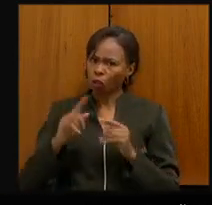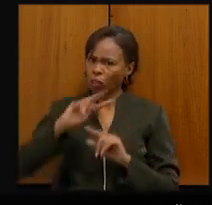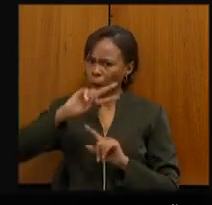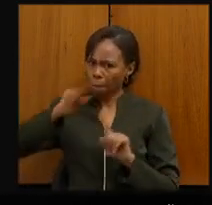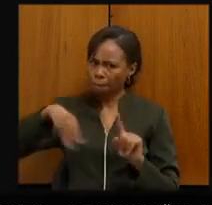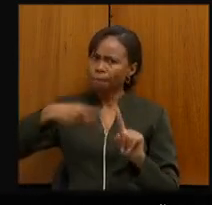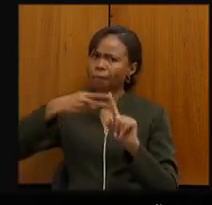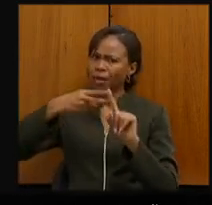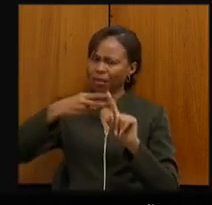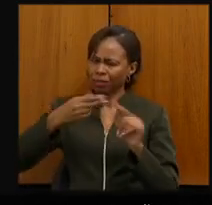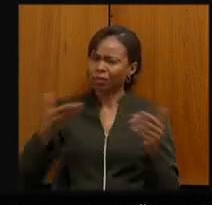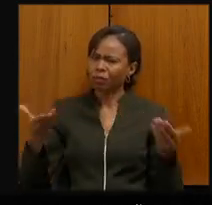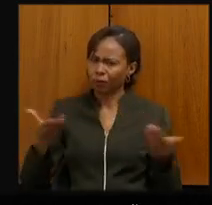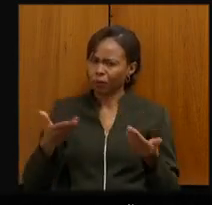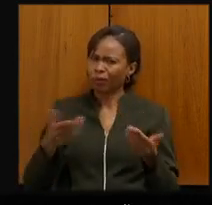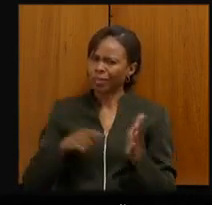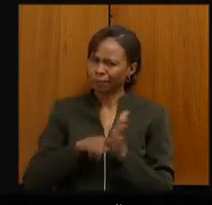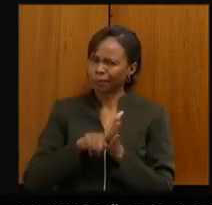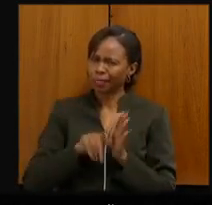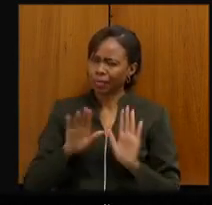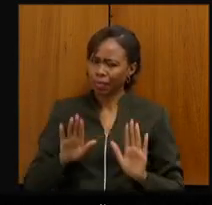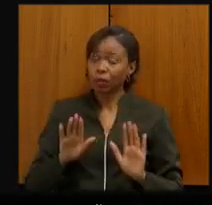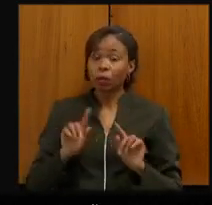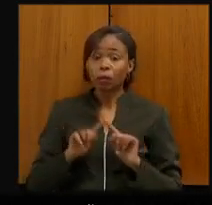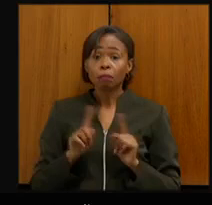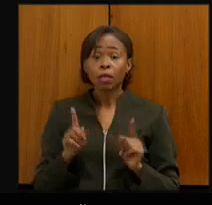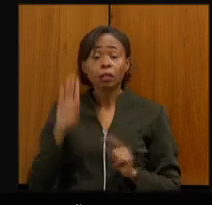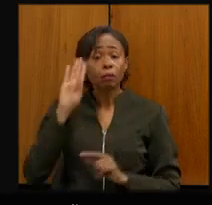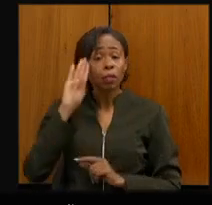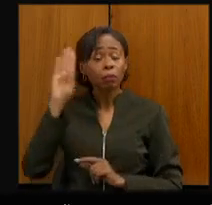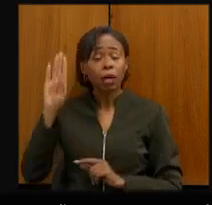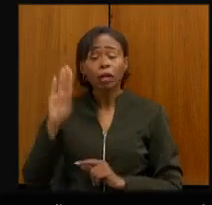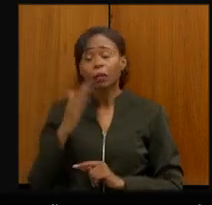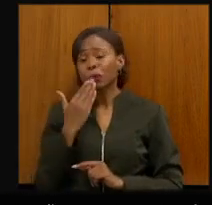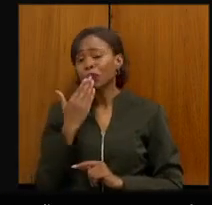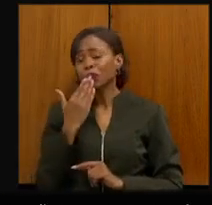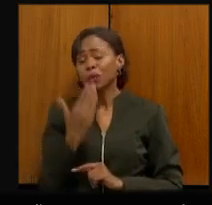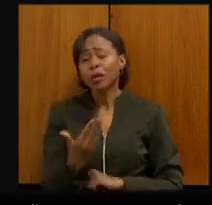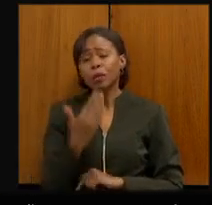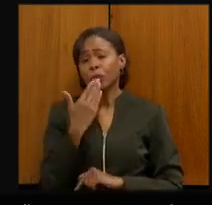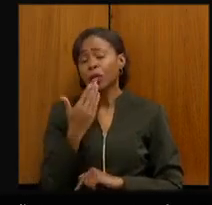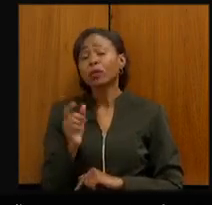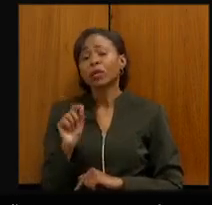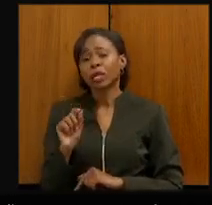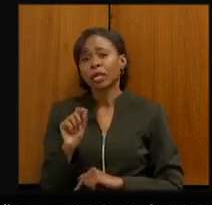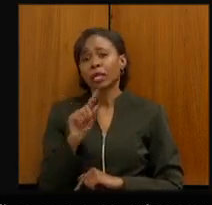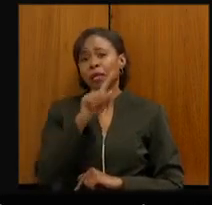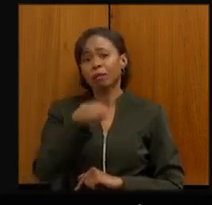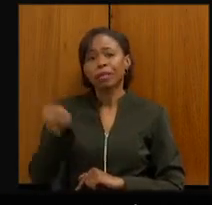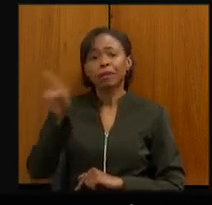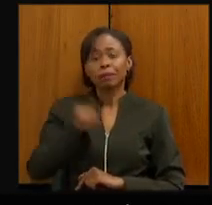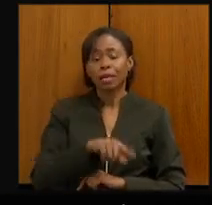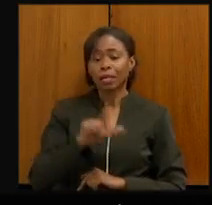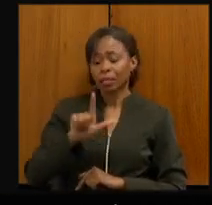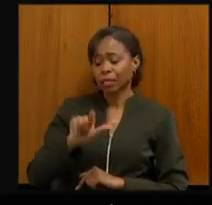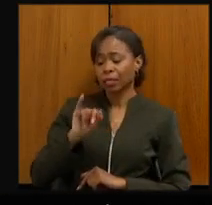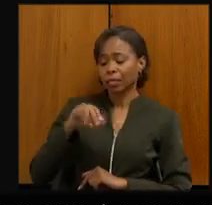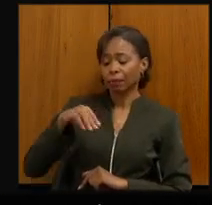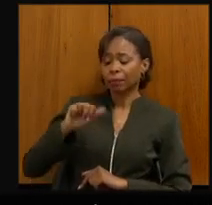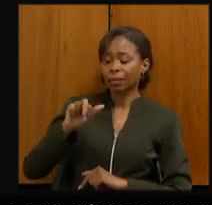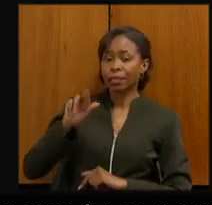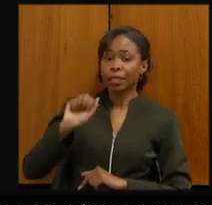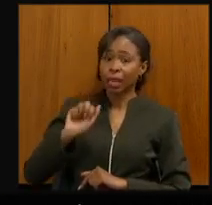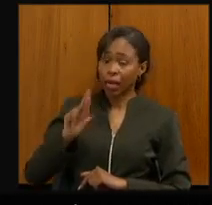dobrar né e as principais reivindicações qual eram suspensão de liminar de despejo